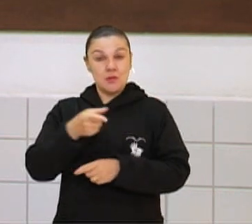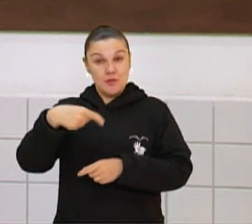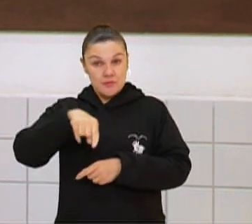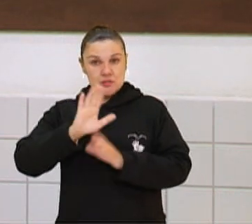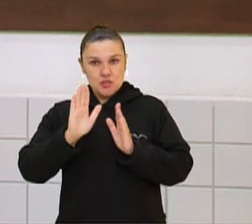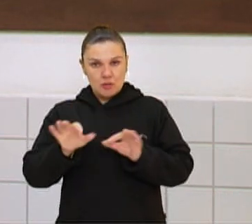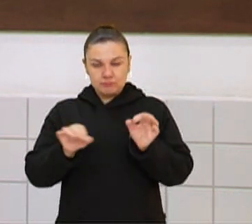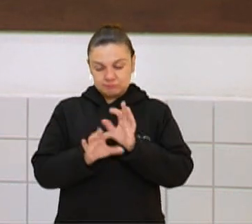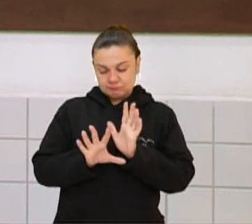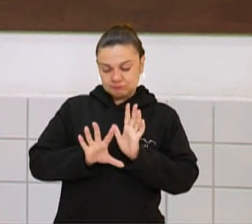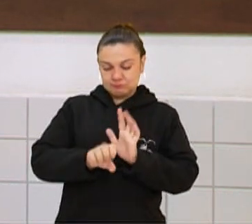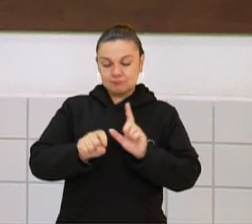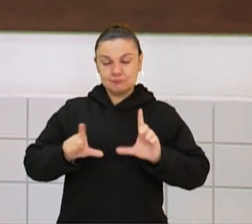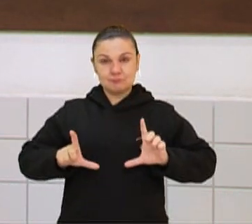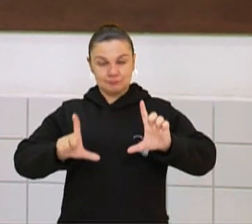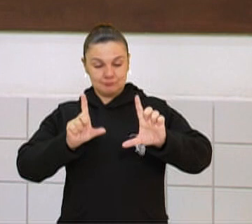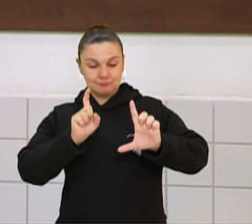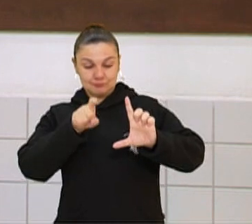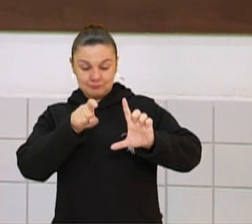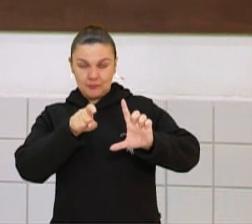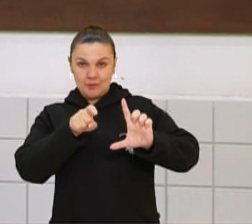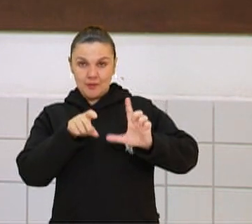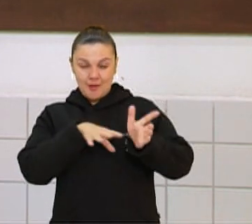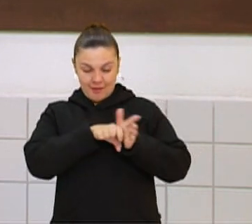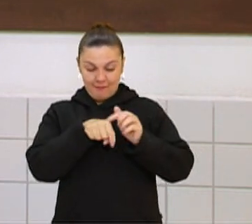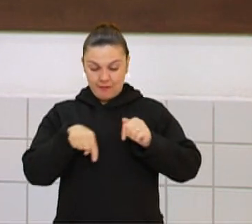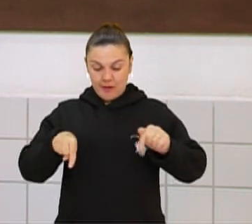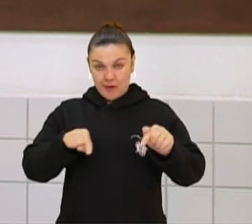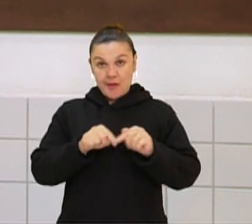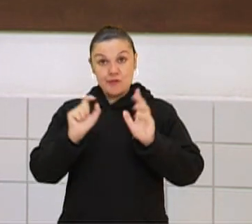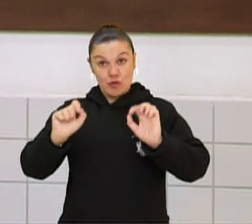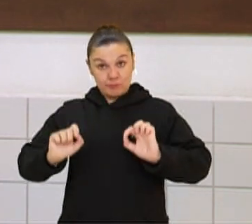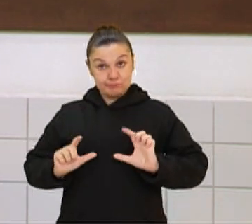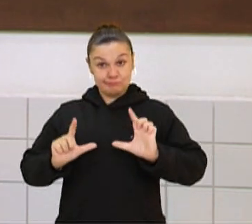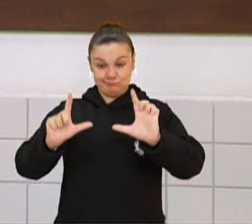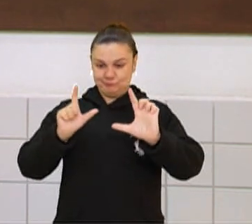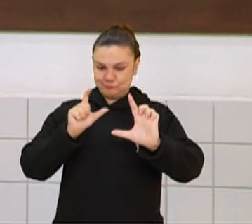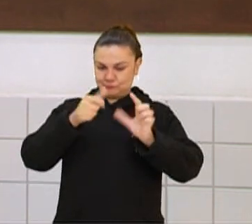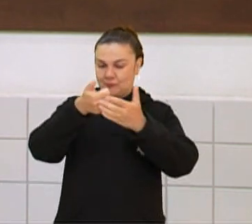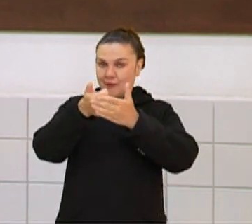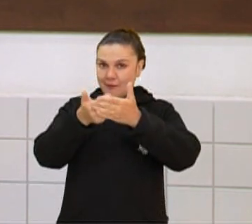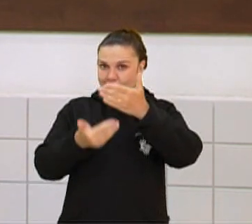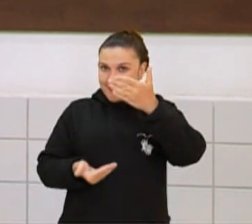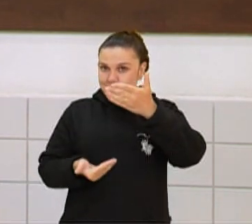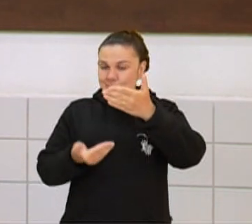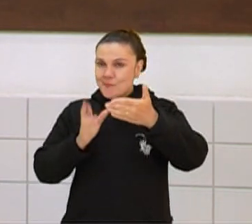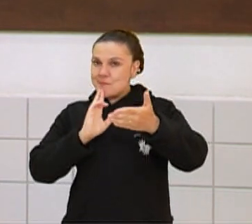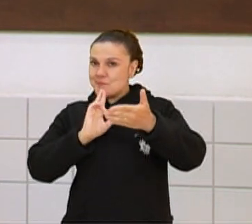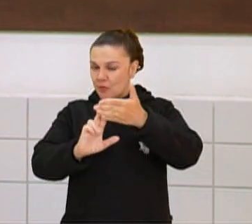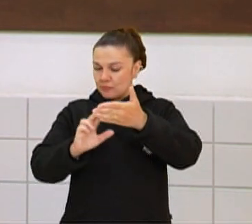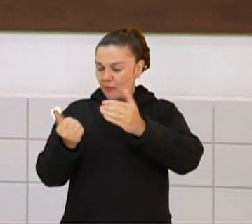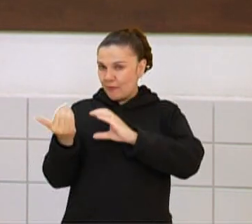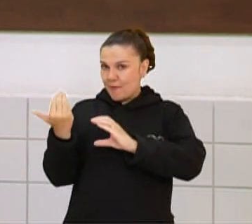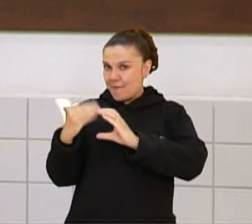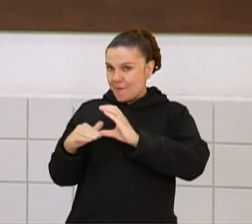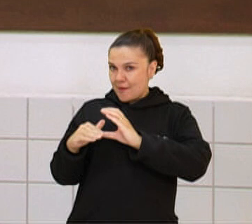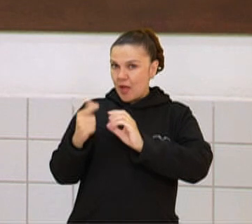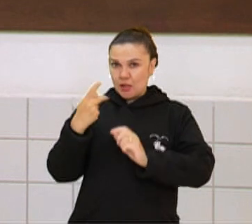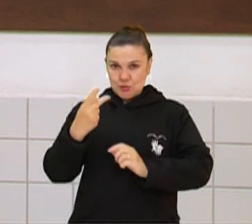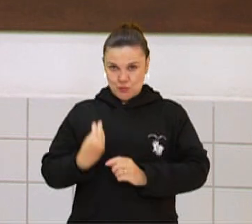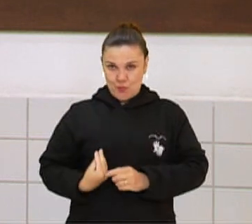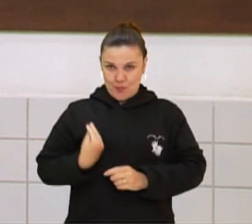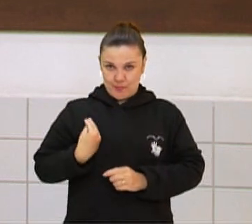já assinalou sua presença hoje no Classroom? Você já entrou lá na atividade obrigatória, fez a atividade e clicou em enviar, garantindo sua